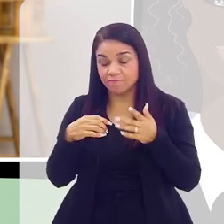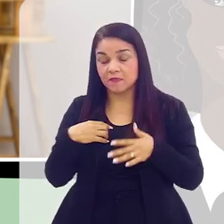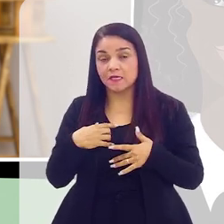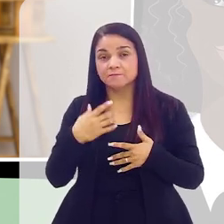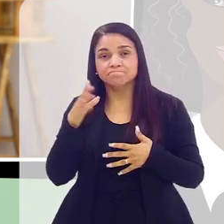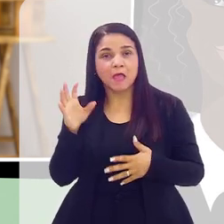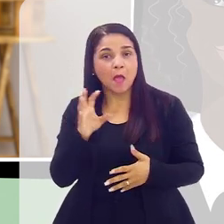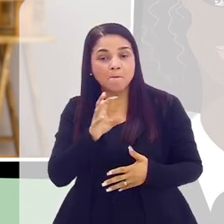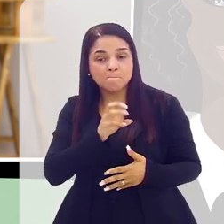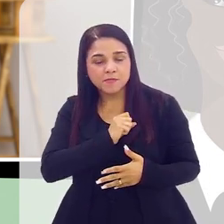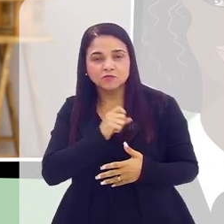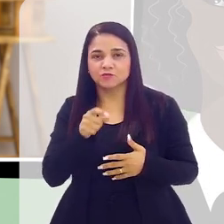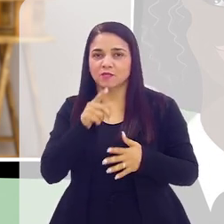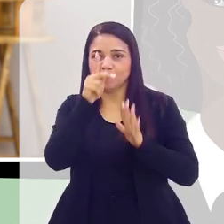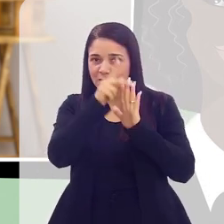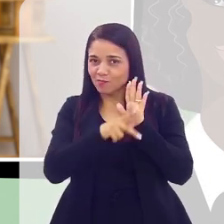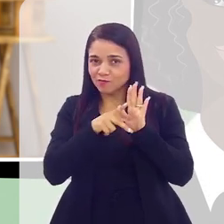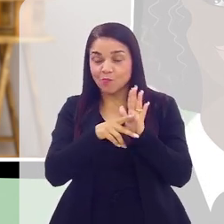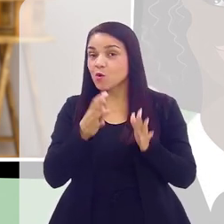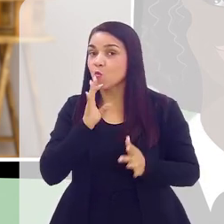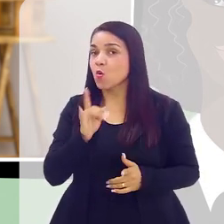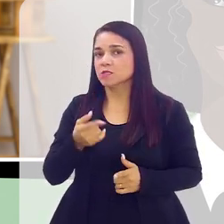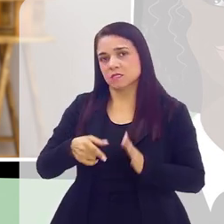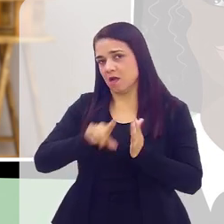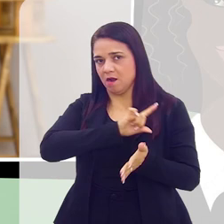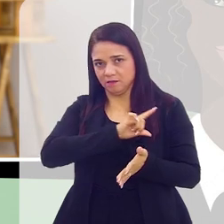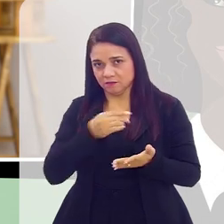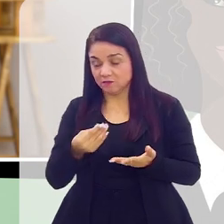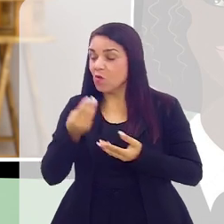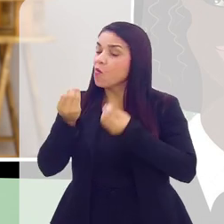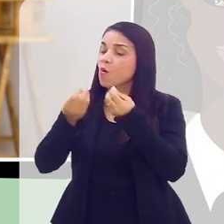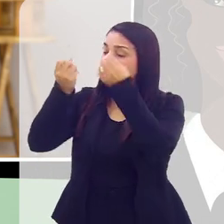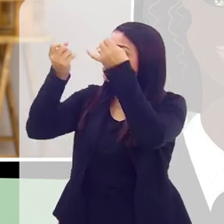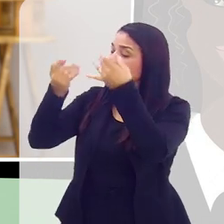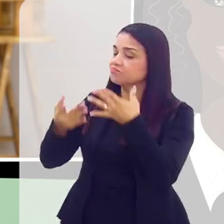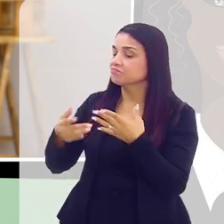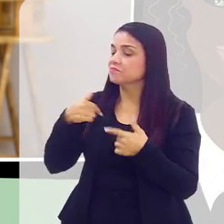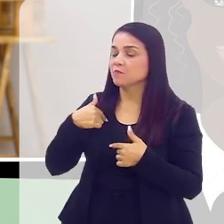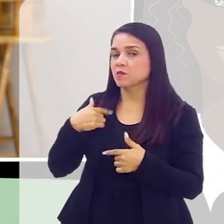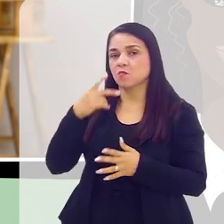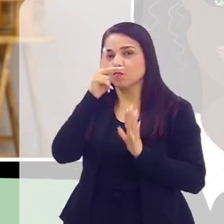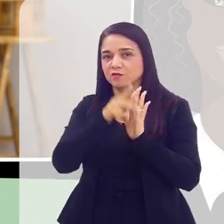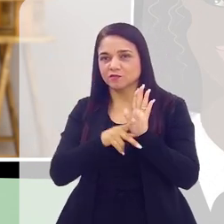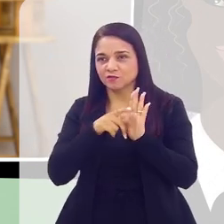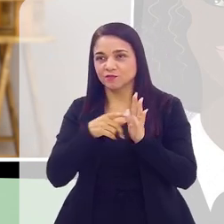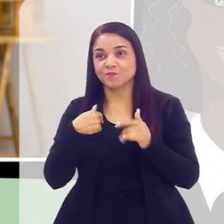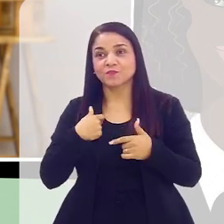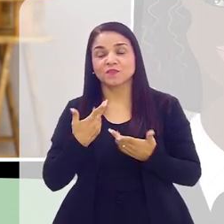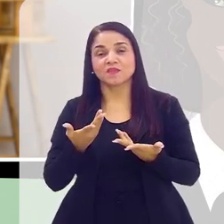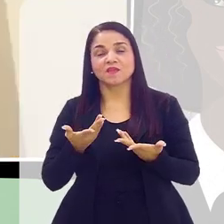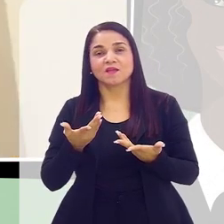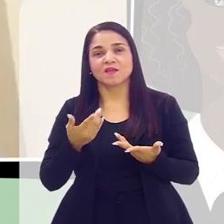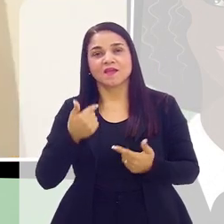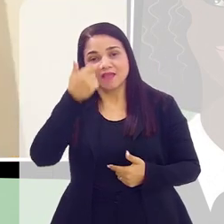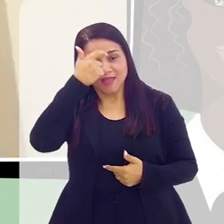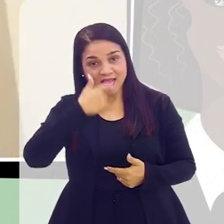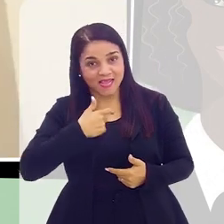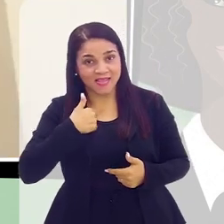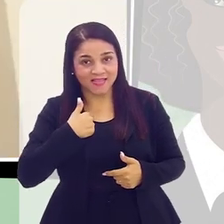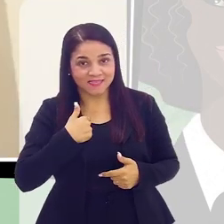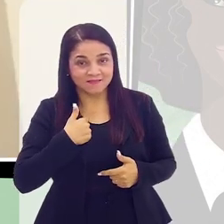projeto, fiquei encantada, apaixonada, mas não conhecia. Como que você apresentaria esse projeto para mim? Geralmente,